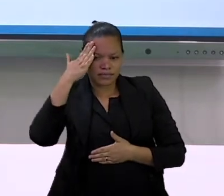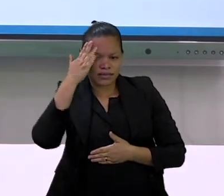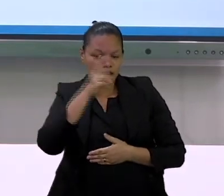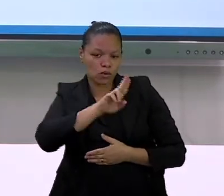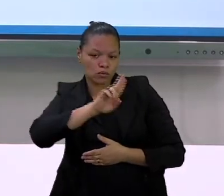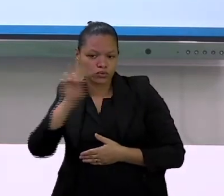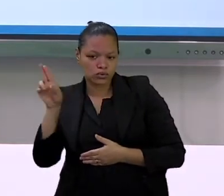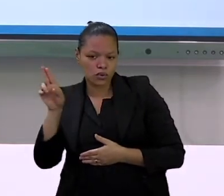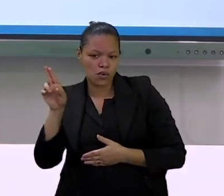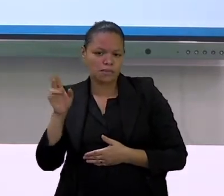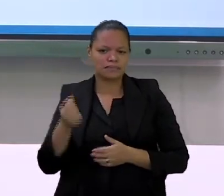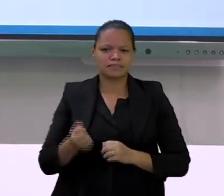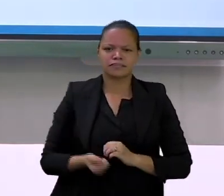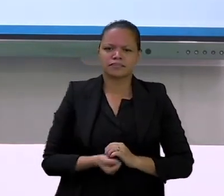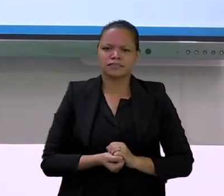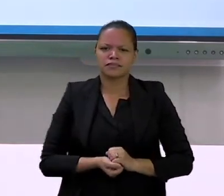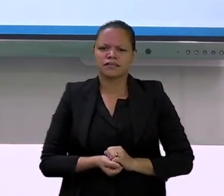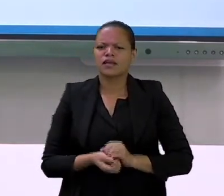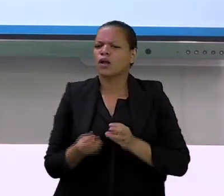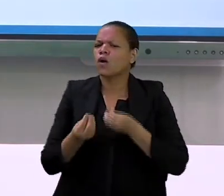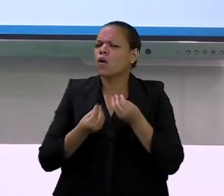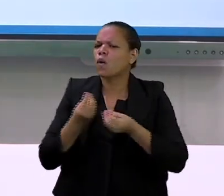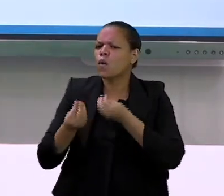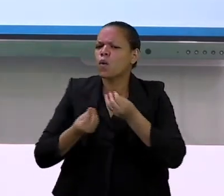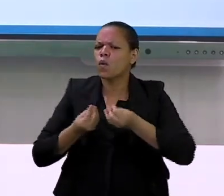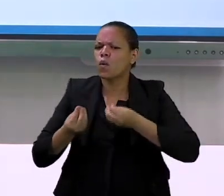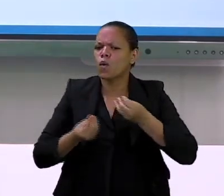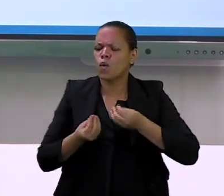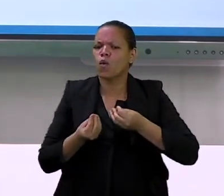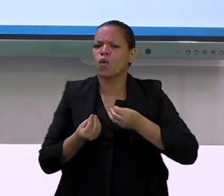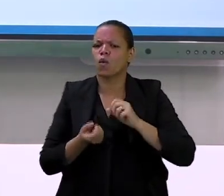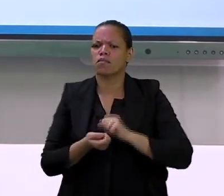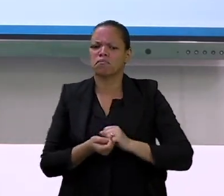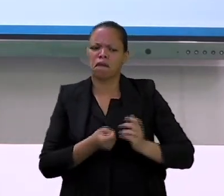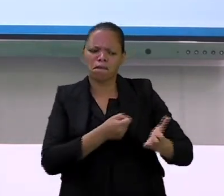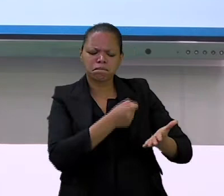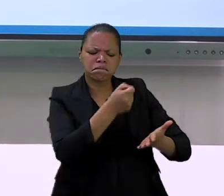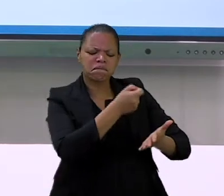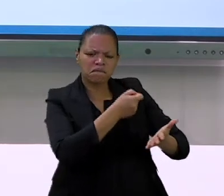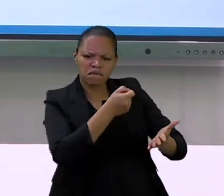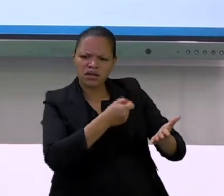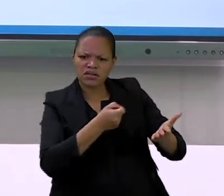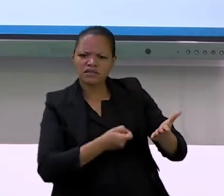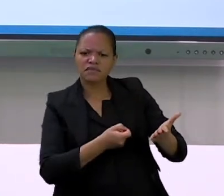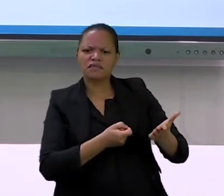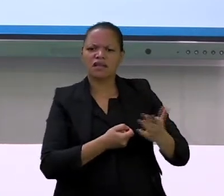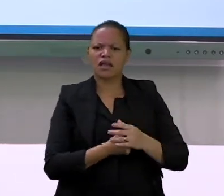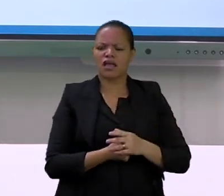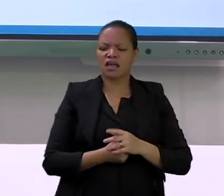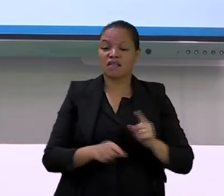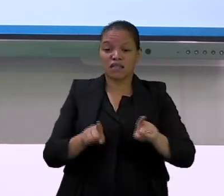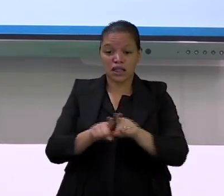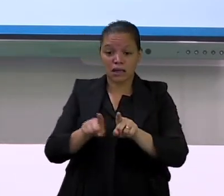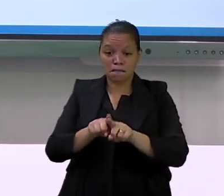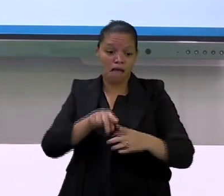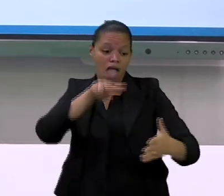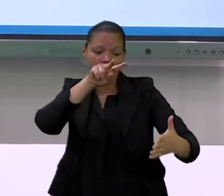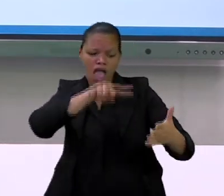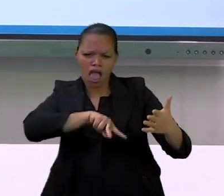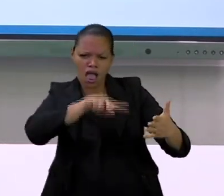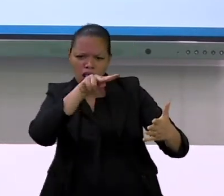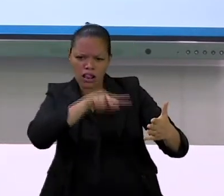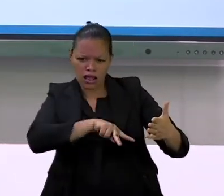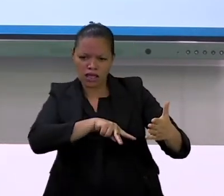vamos lá. O que seria, então? Como que é a grafia dessa fração? O número que fica